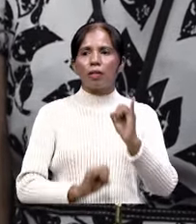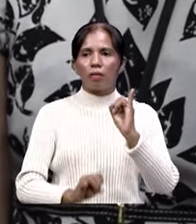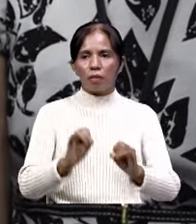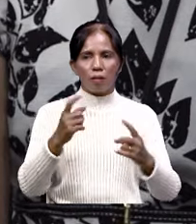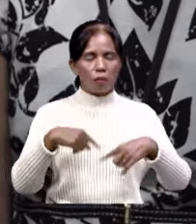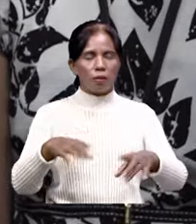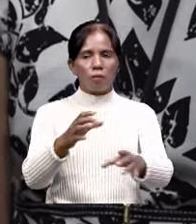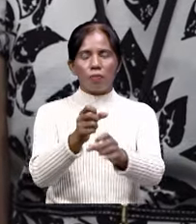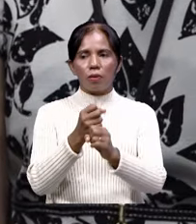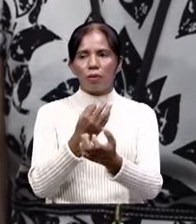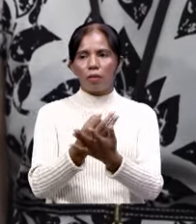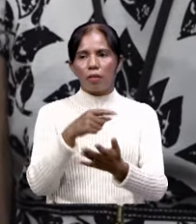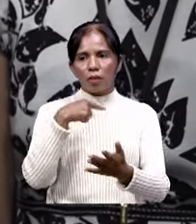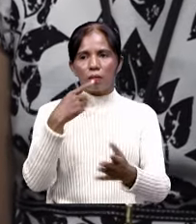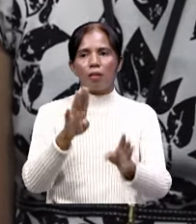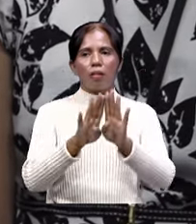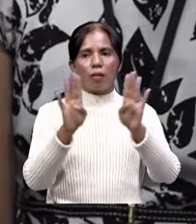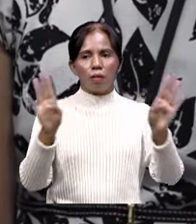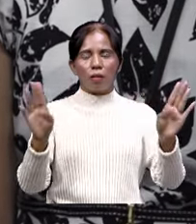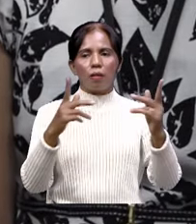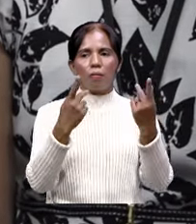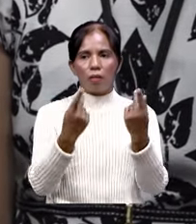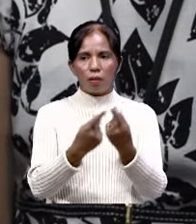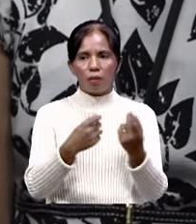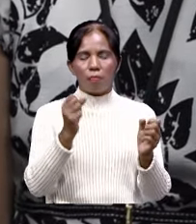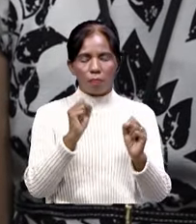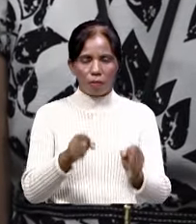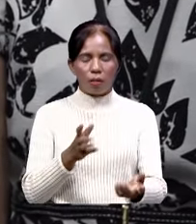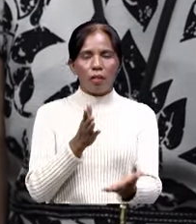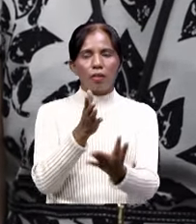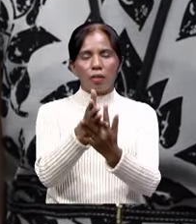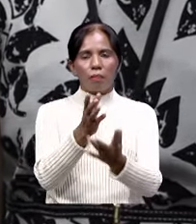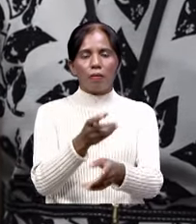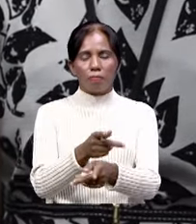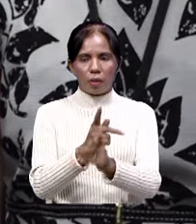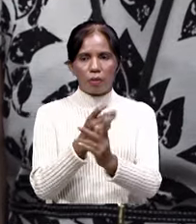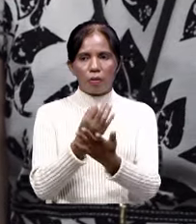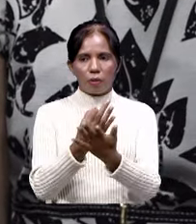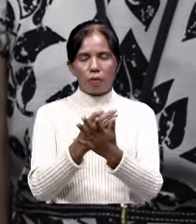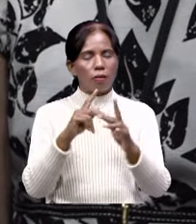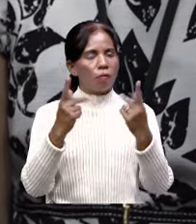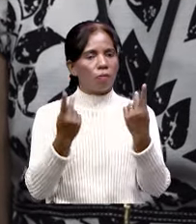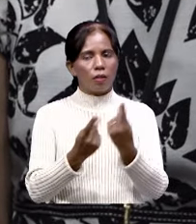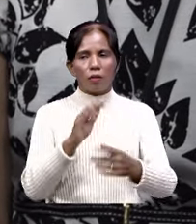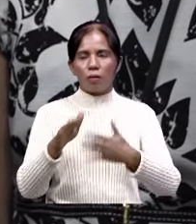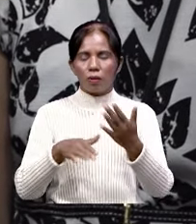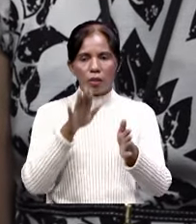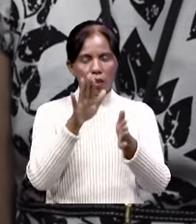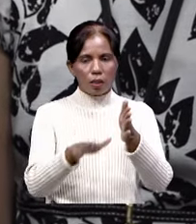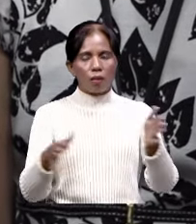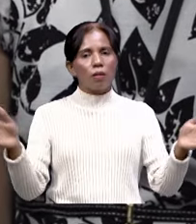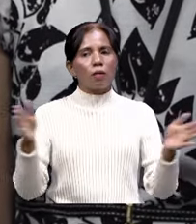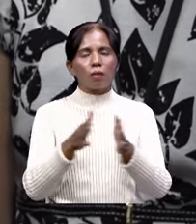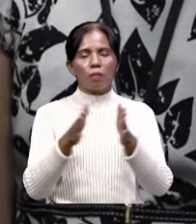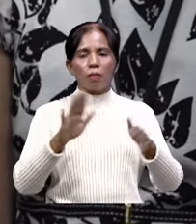vai potilar se ma ba local a companhia ma com a acesso ba credit ne nega é uma empresa o tu tu se kick to bot nega o